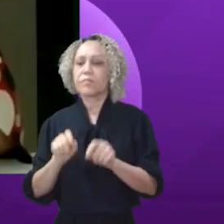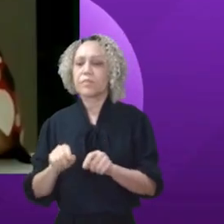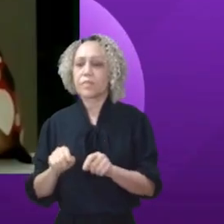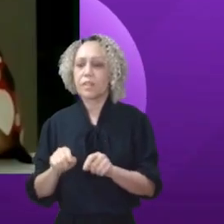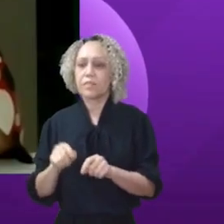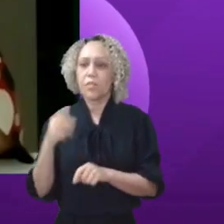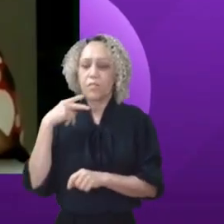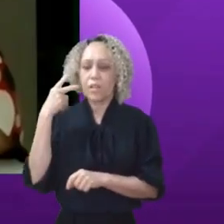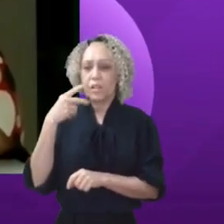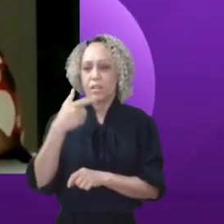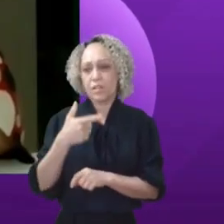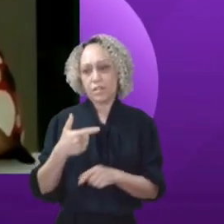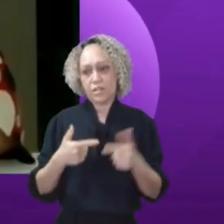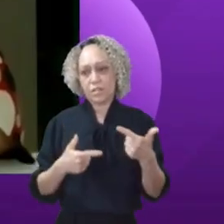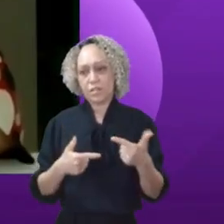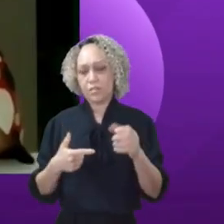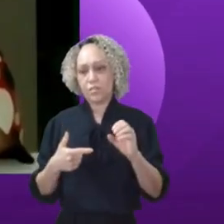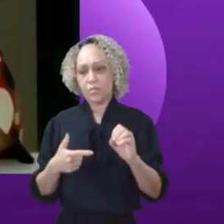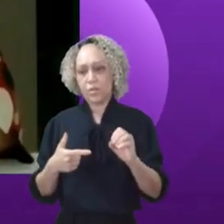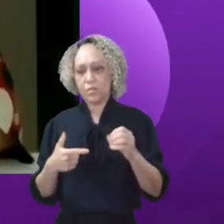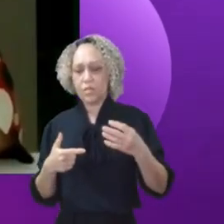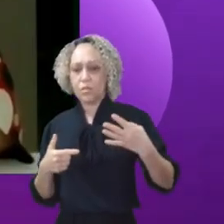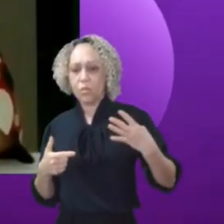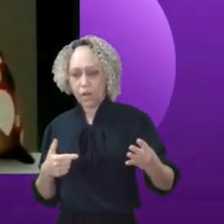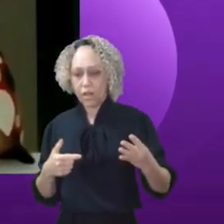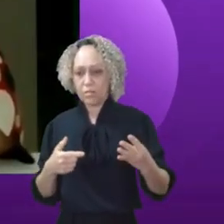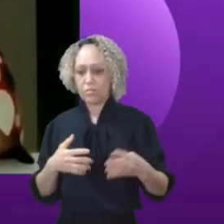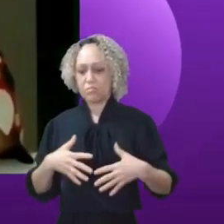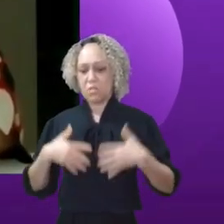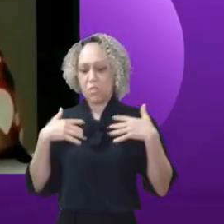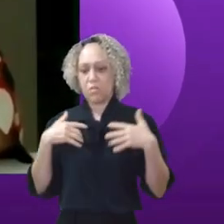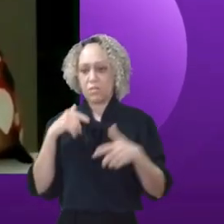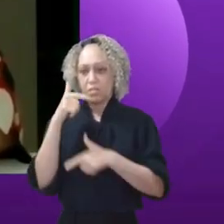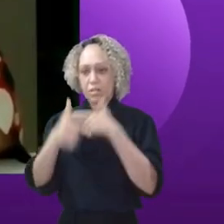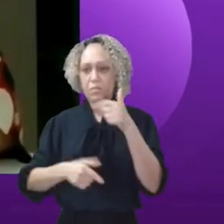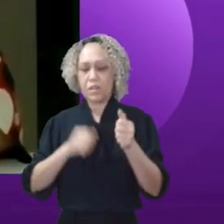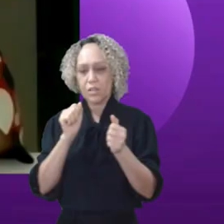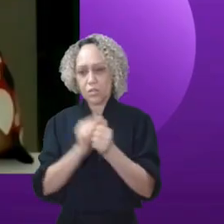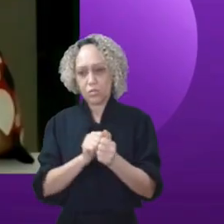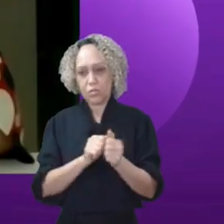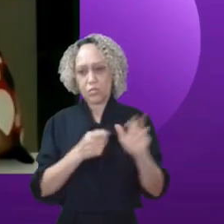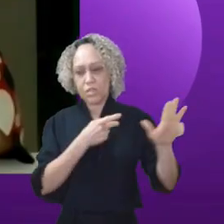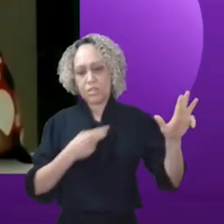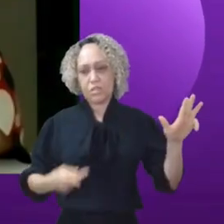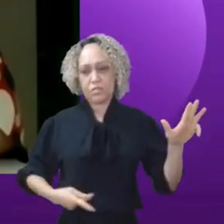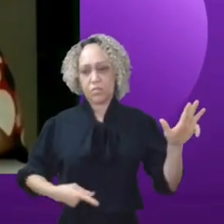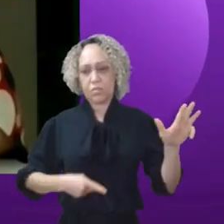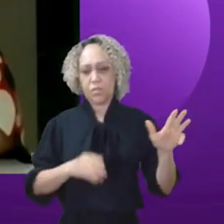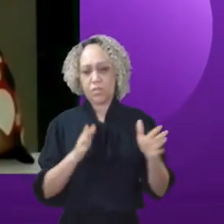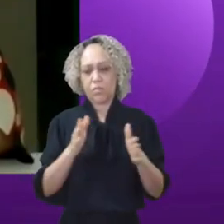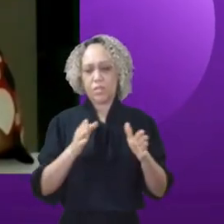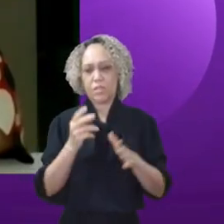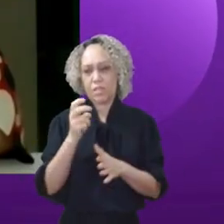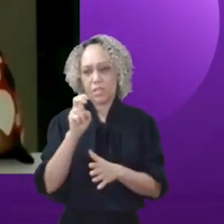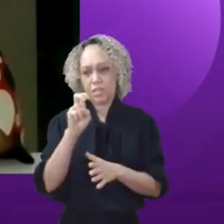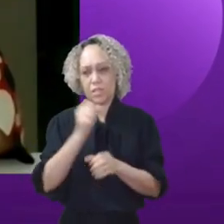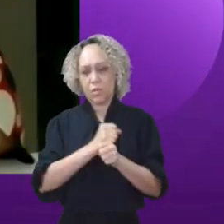a honra de trabalhar com o presidente Lula por 5 anos no Ministério do Desenvolvimento Social e Combate à